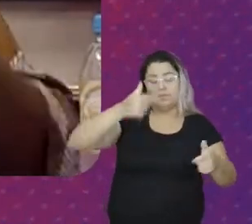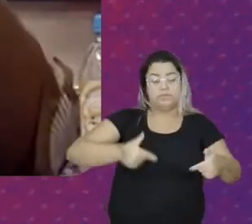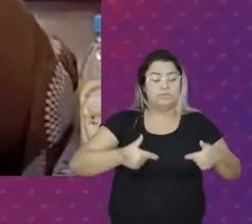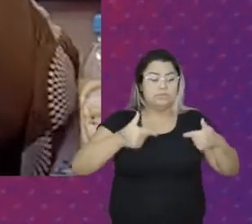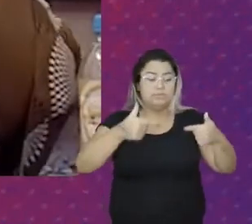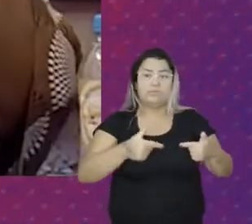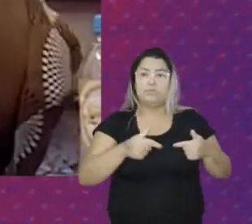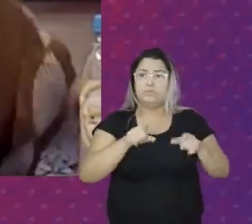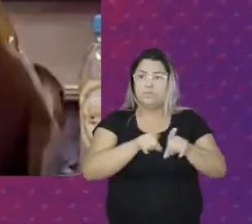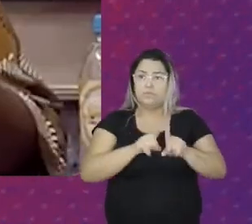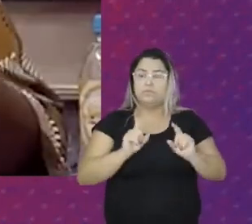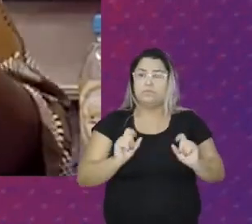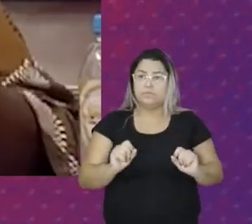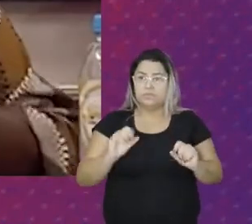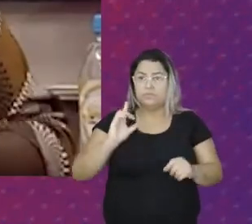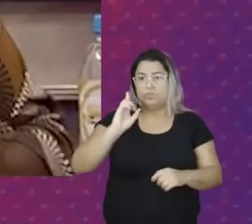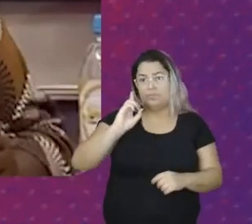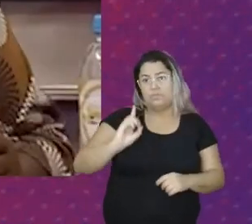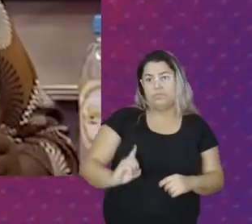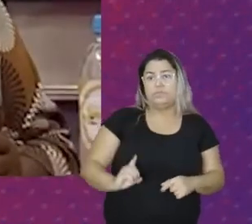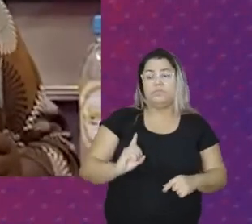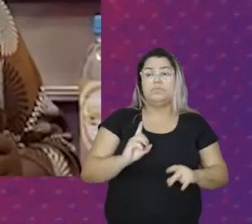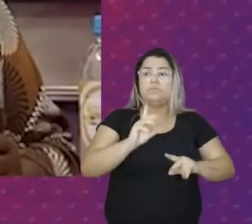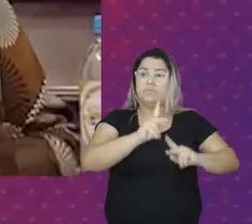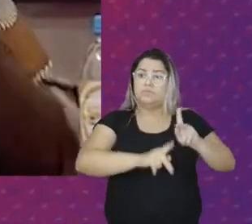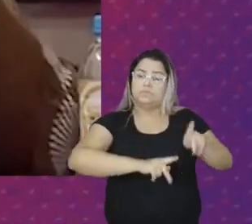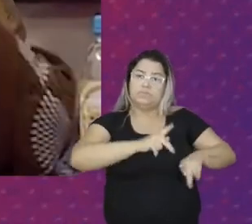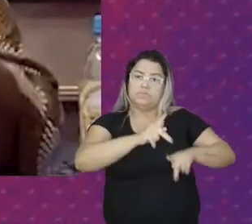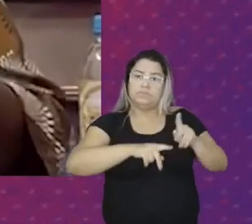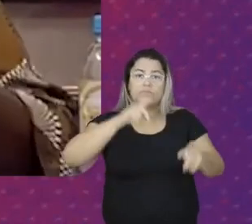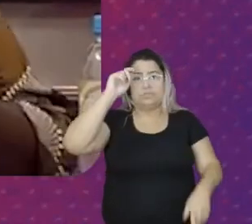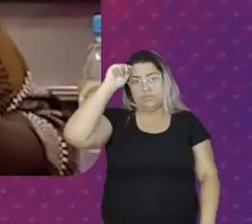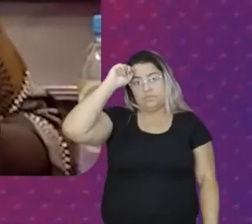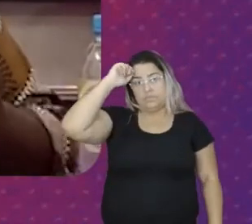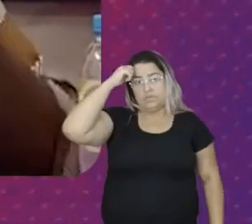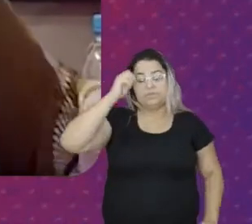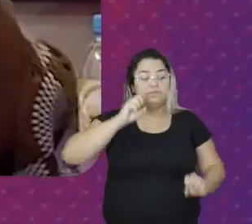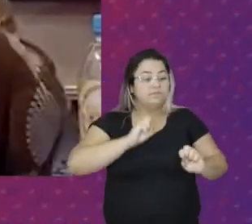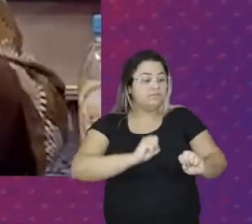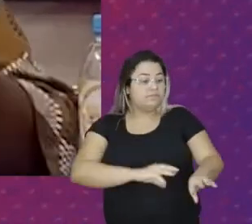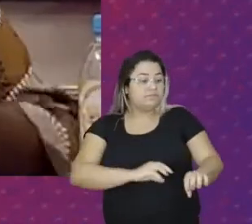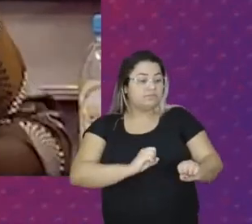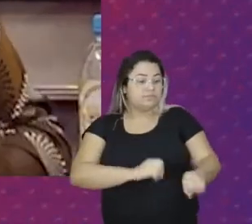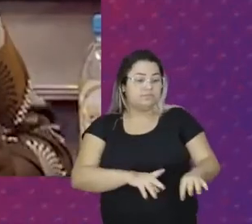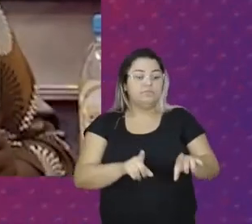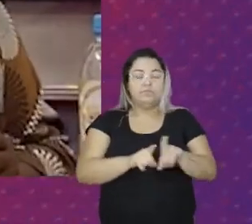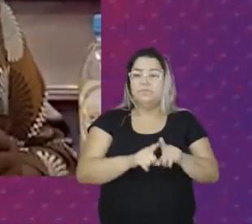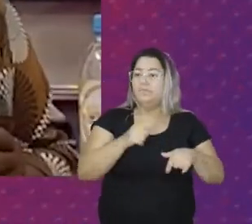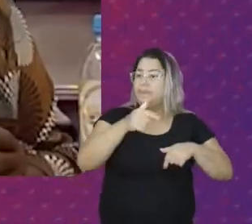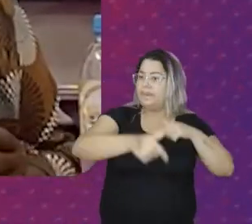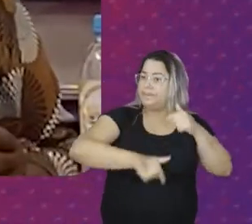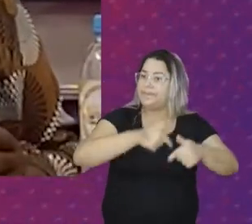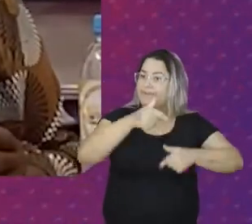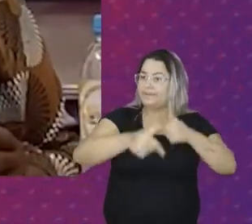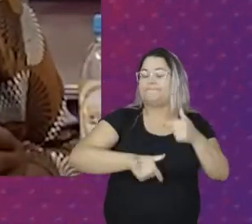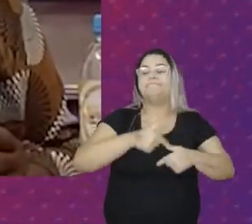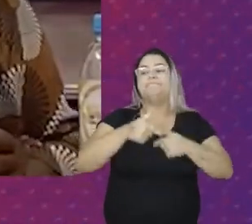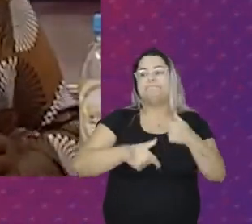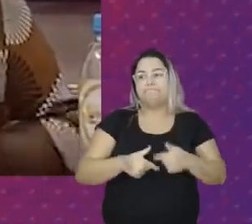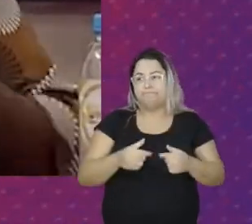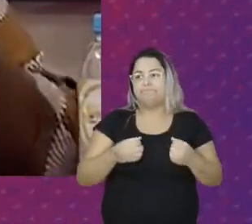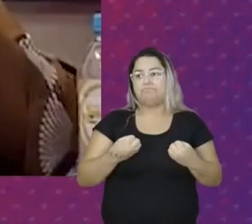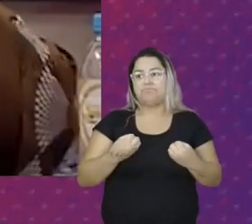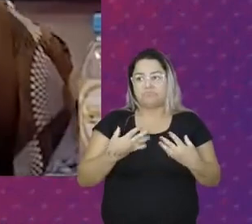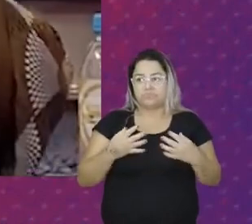luta por direitos da população negra. Direito à educação, direito ao trabalho decente,